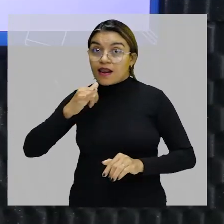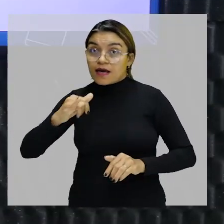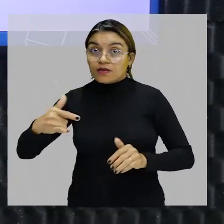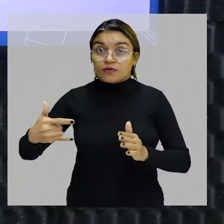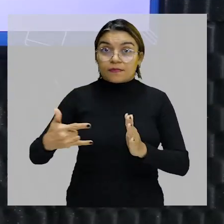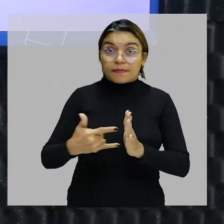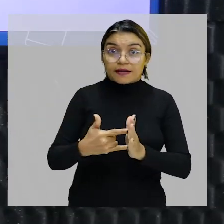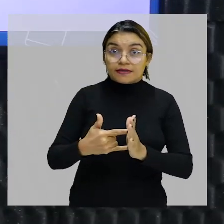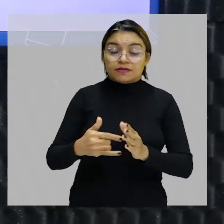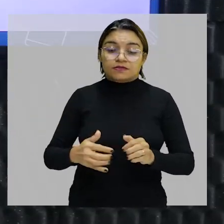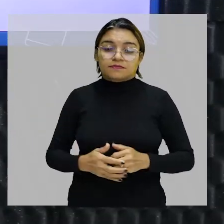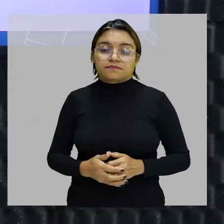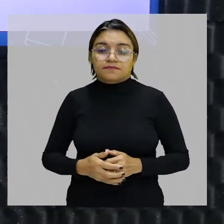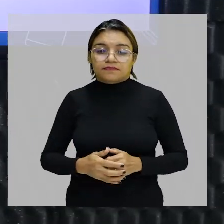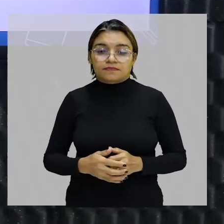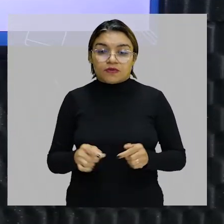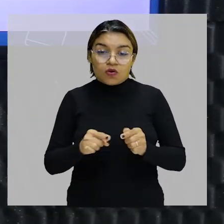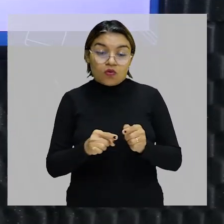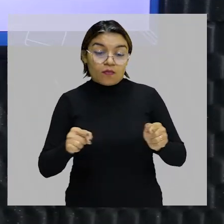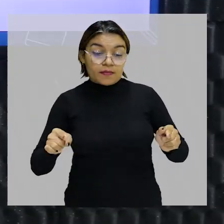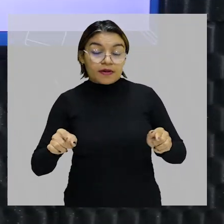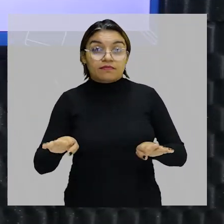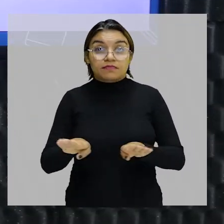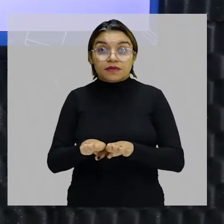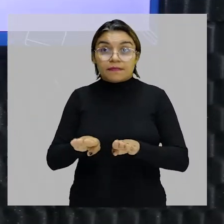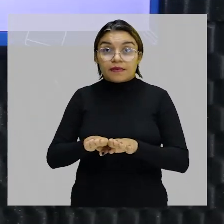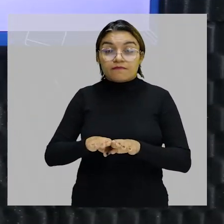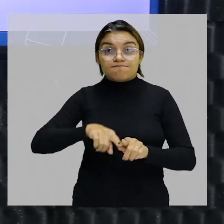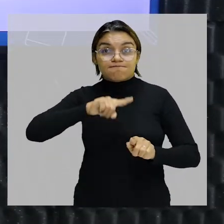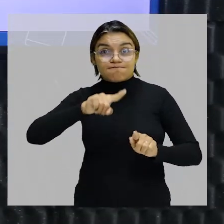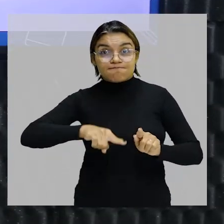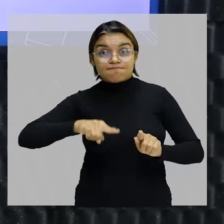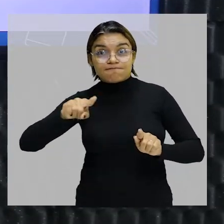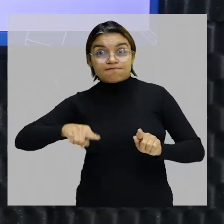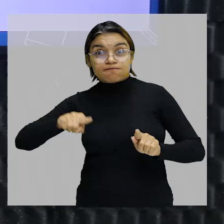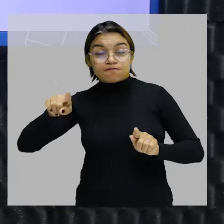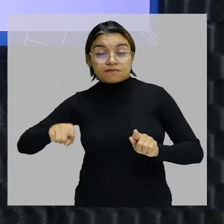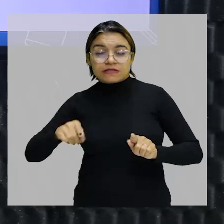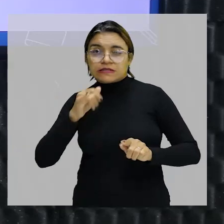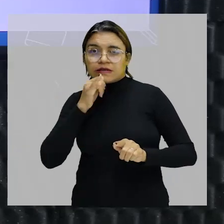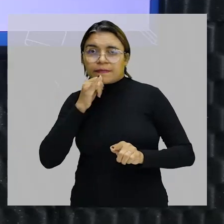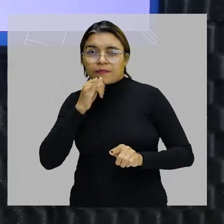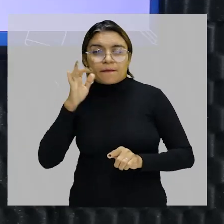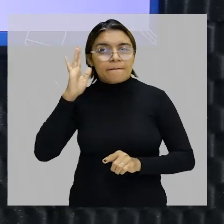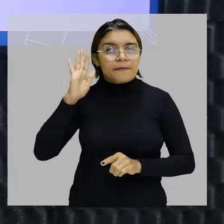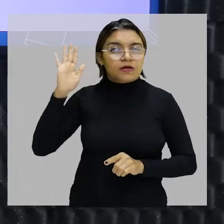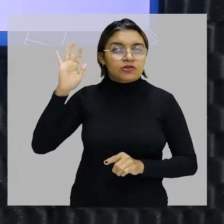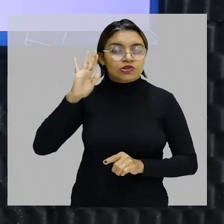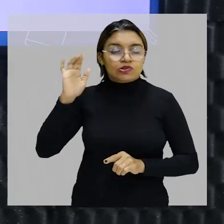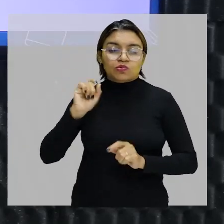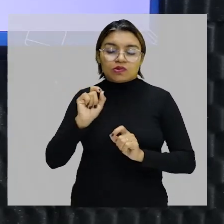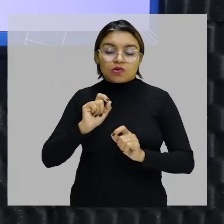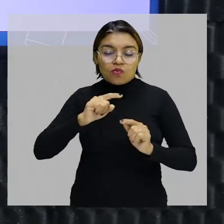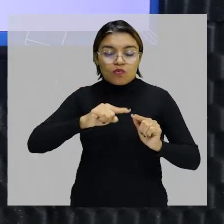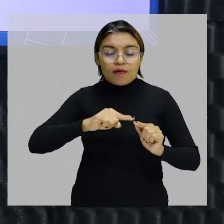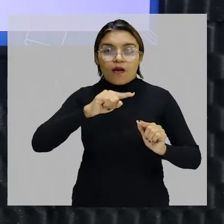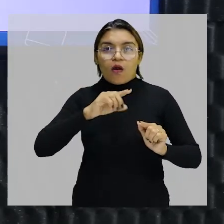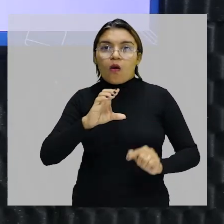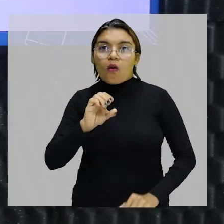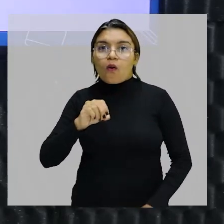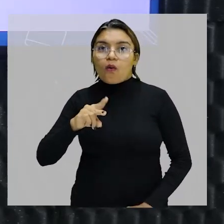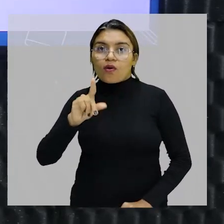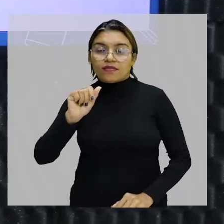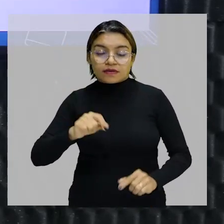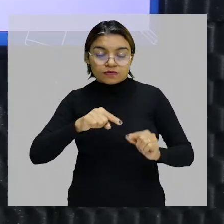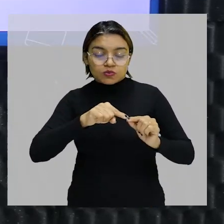só, comprimento, certo? E a frequência. Então, imagina uma onda, certo? Então, ela vai ter, do